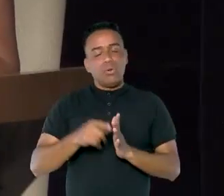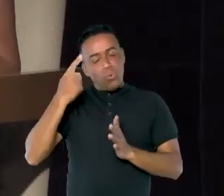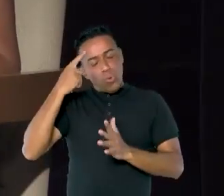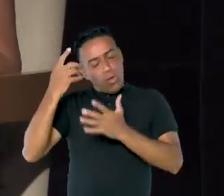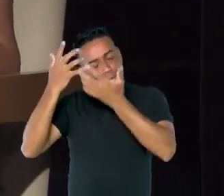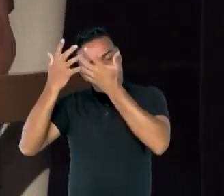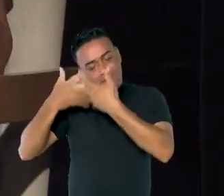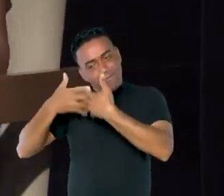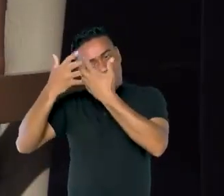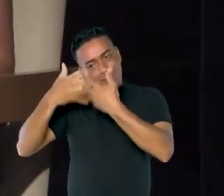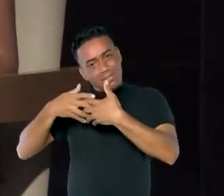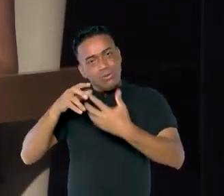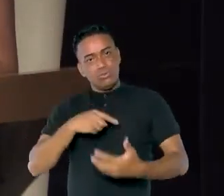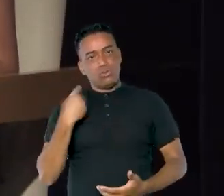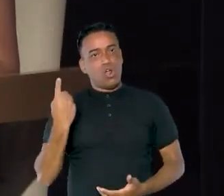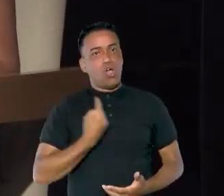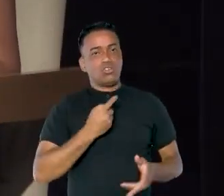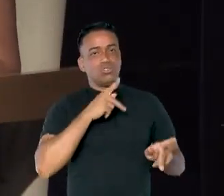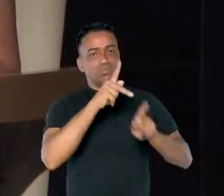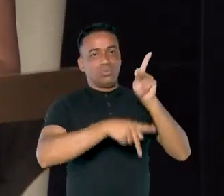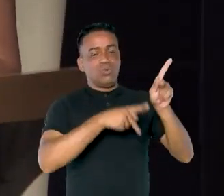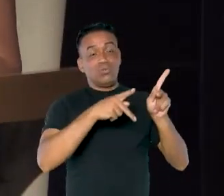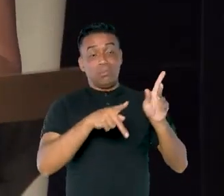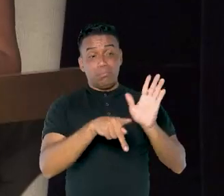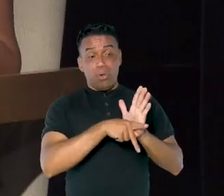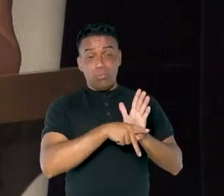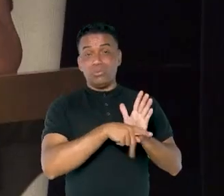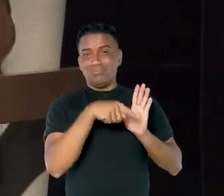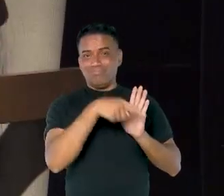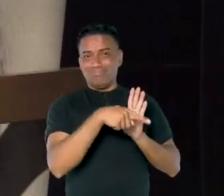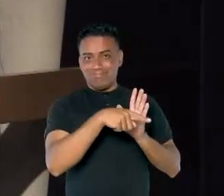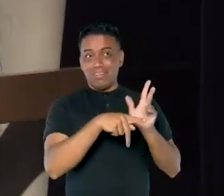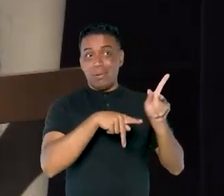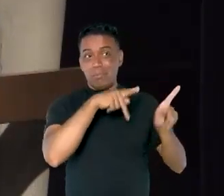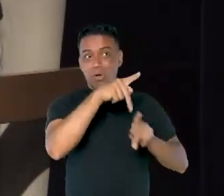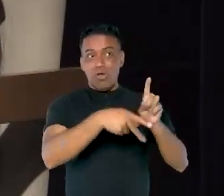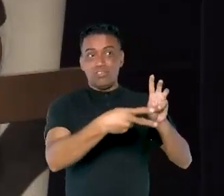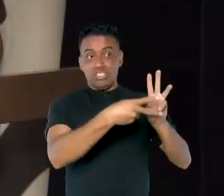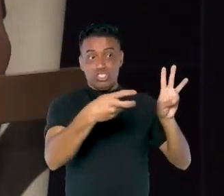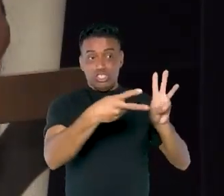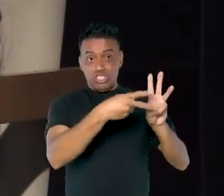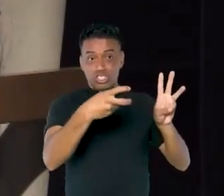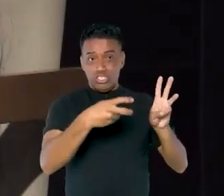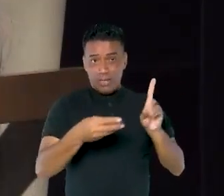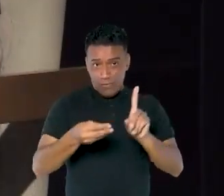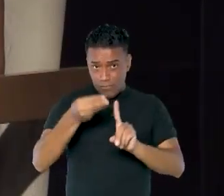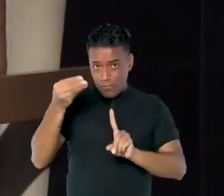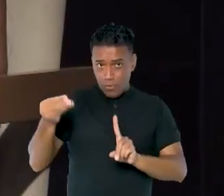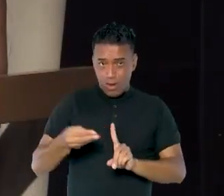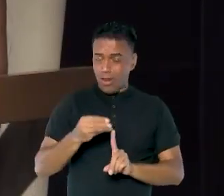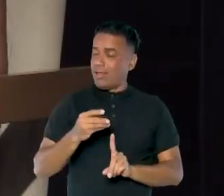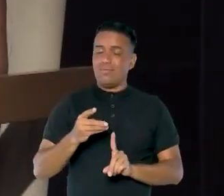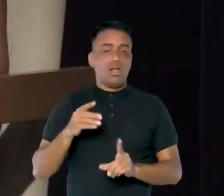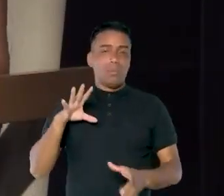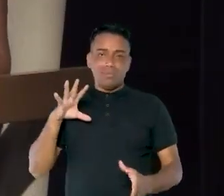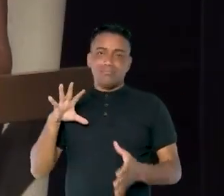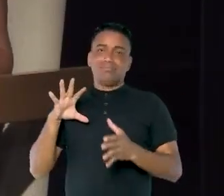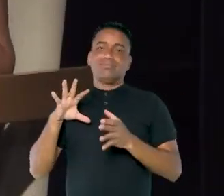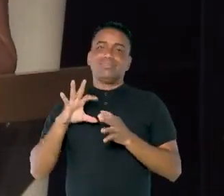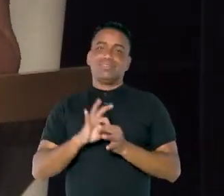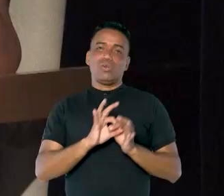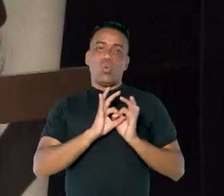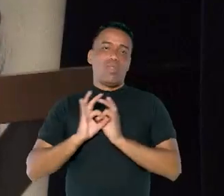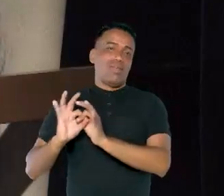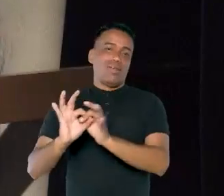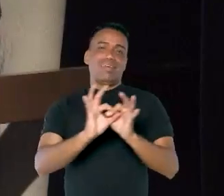reflexão, né, de ver nós como povos indígenas não pessoas vulneráveis, mas sim parte dessa sociedade. Né,